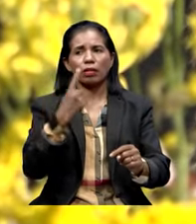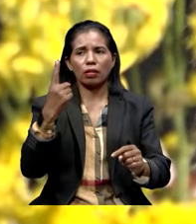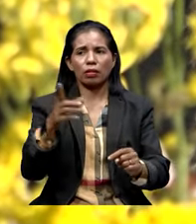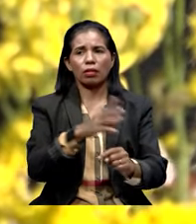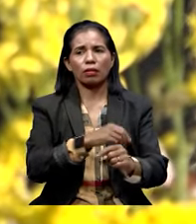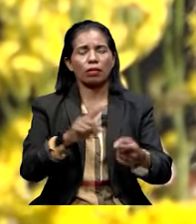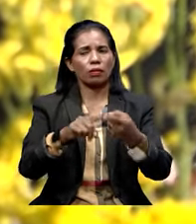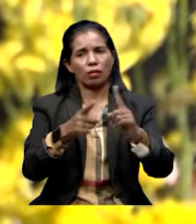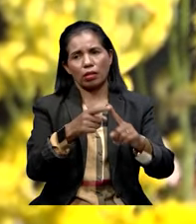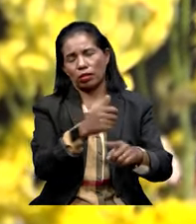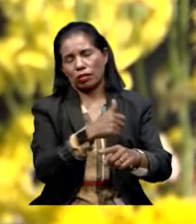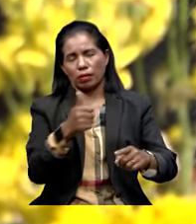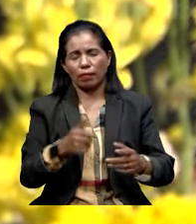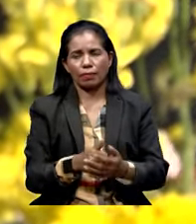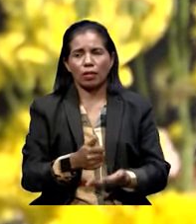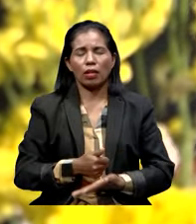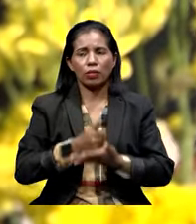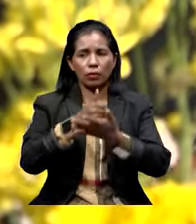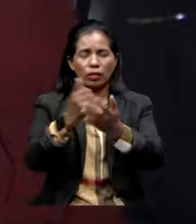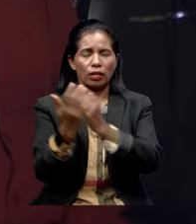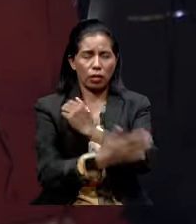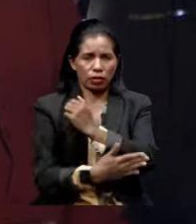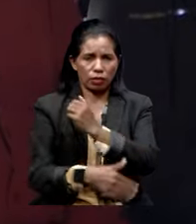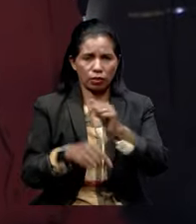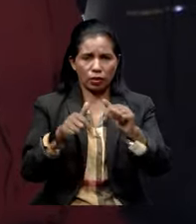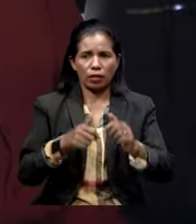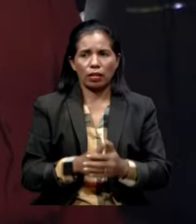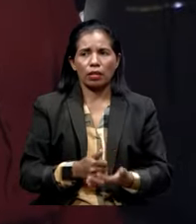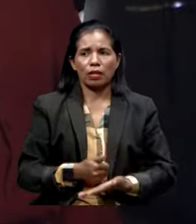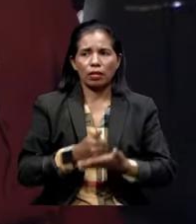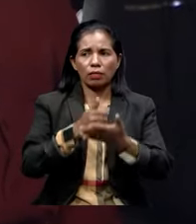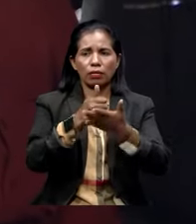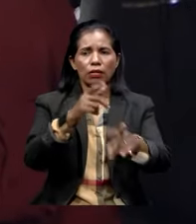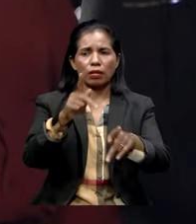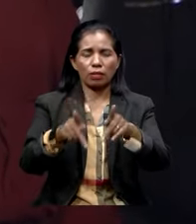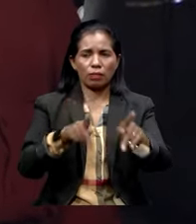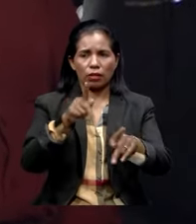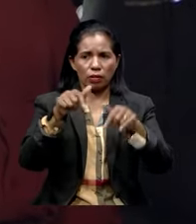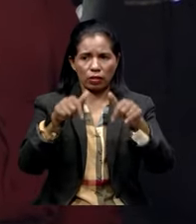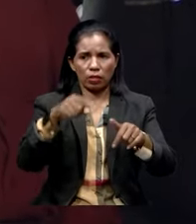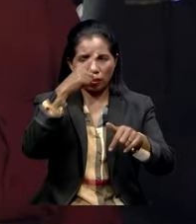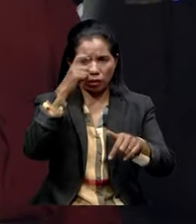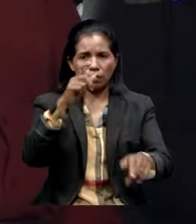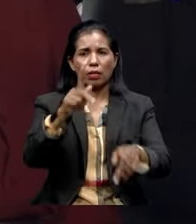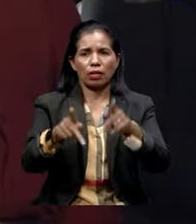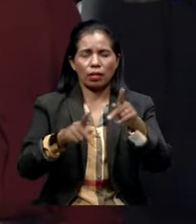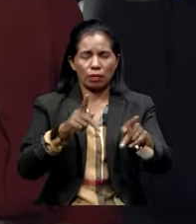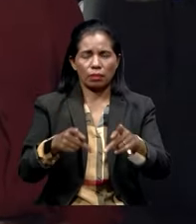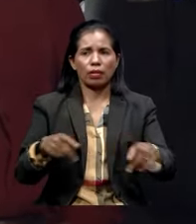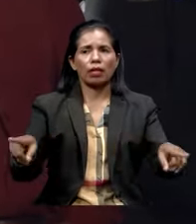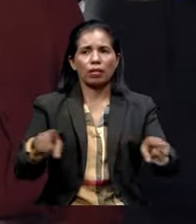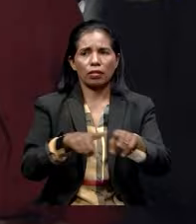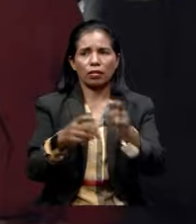amigo Sira, servir rei de né, servir povo de né, estava povo, mas que manai o